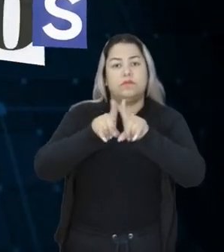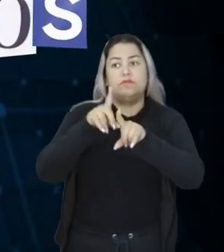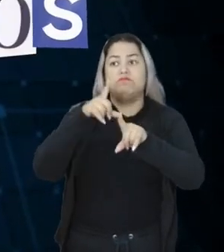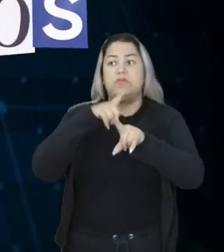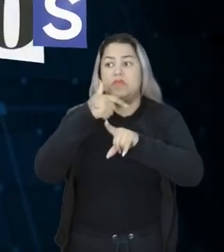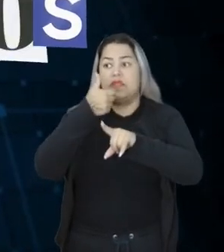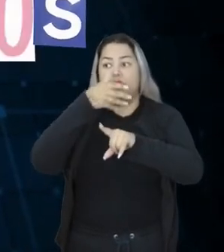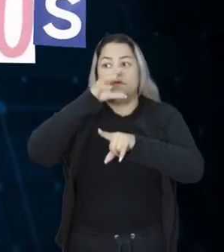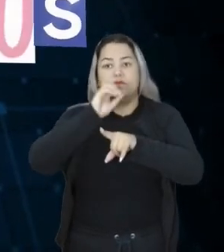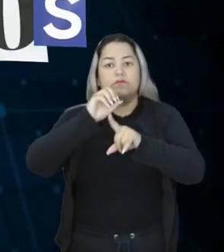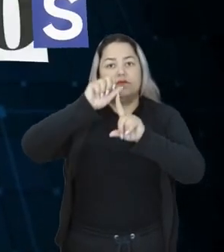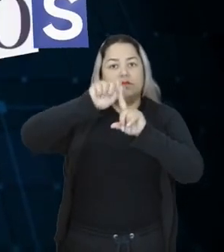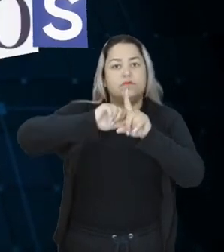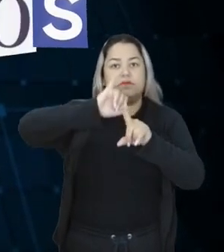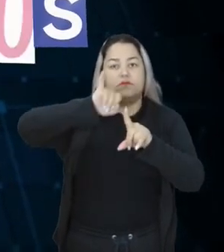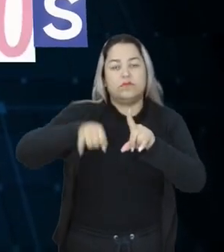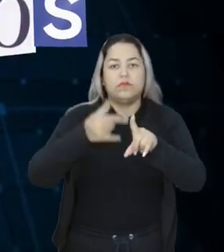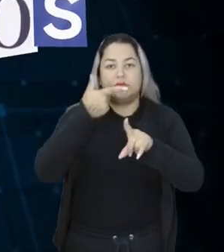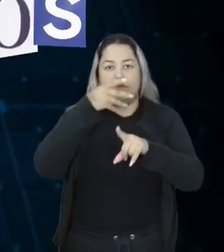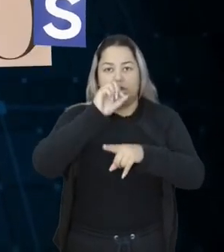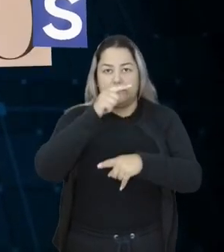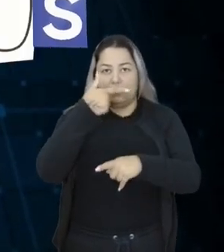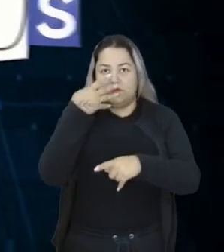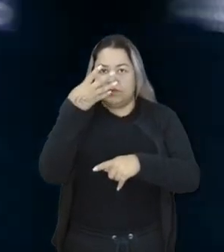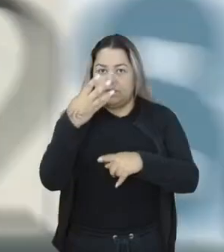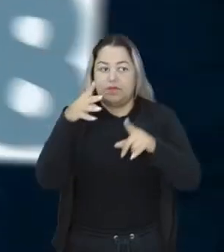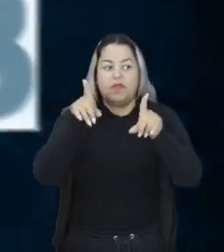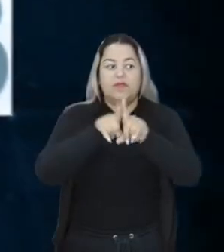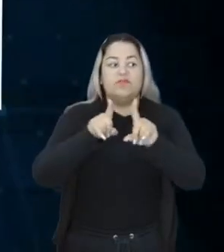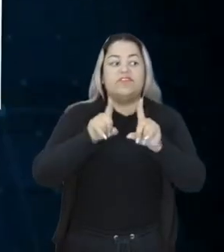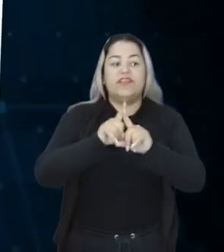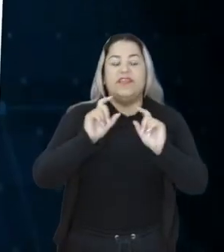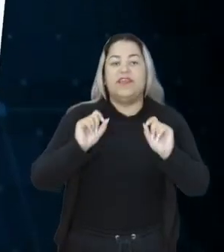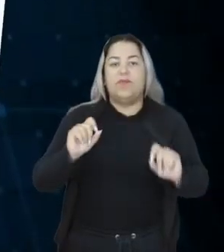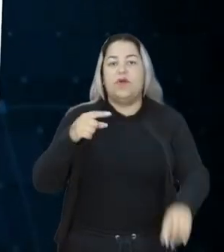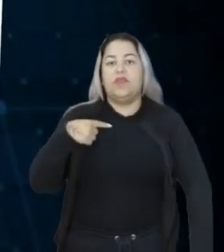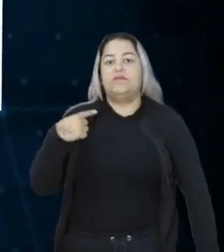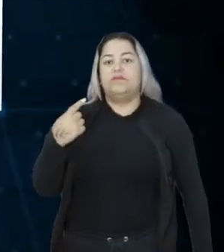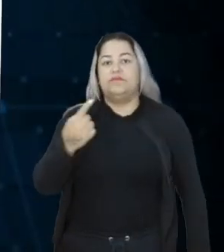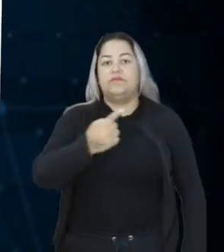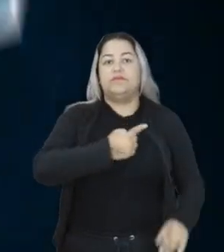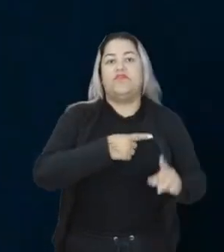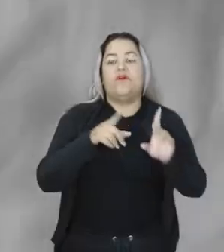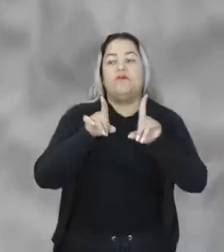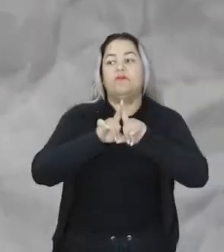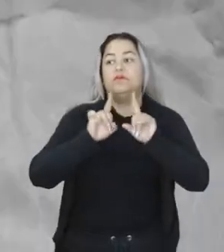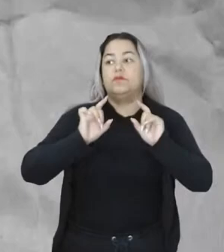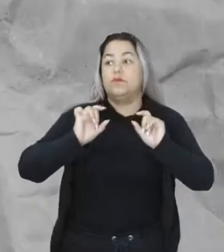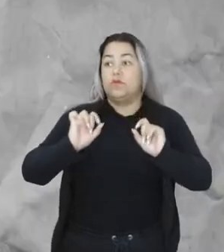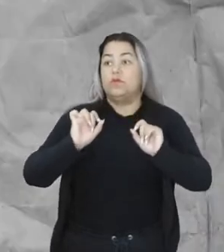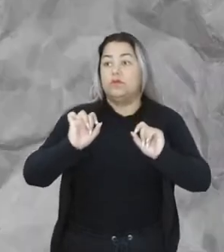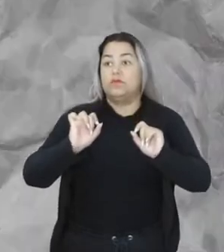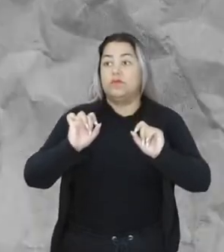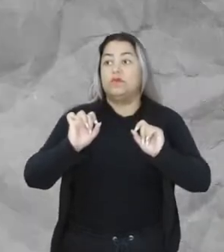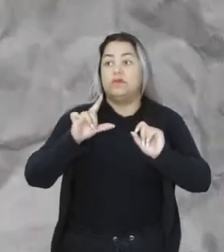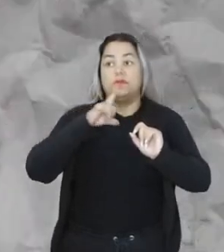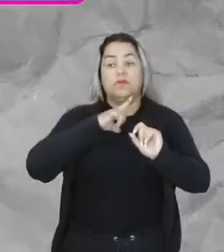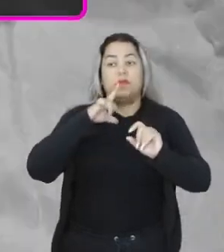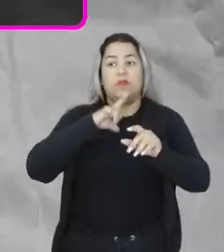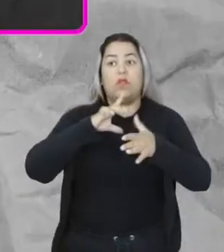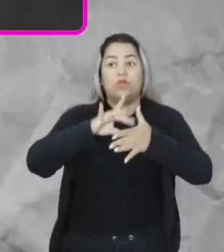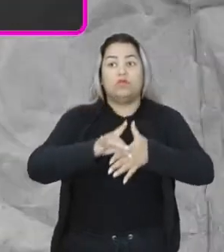em 10 de janeiro de 2024 e farão a gestão até janeiro de 2028. Os eleitos terão